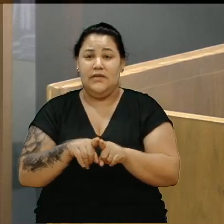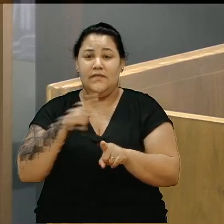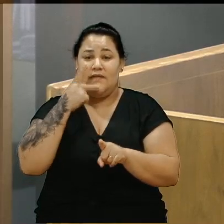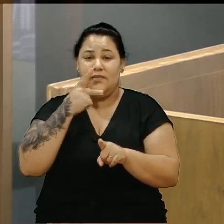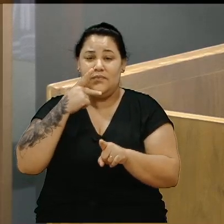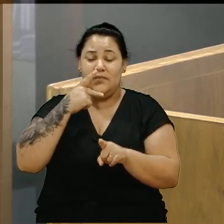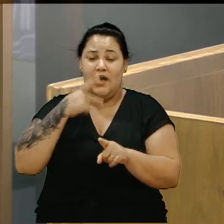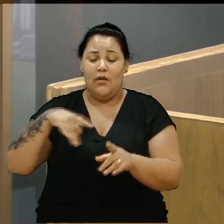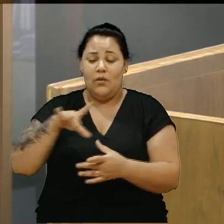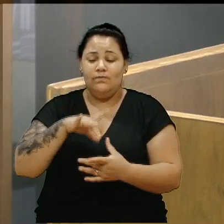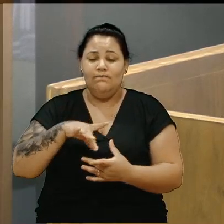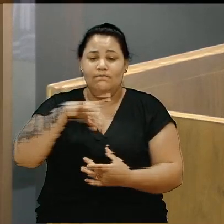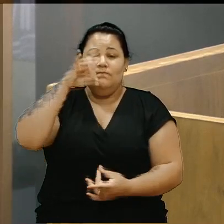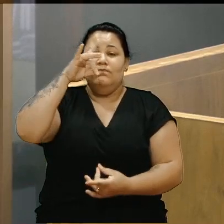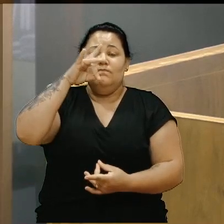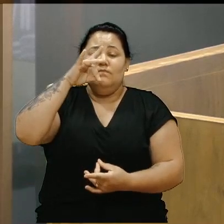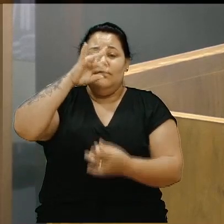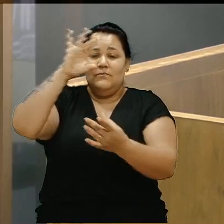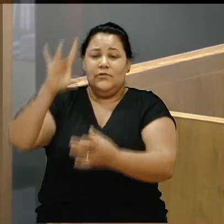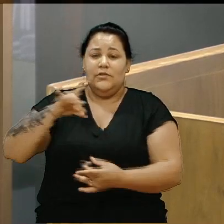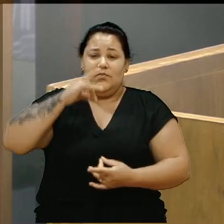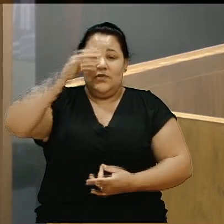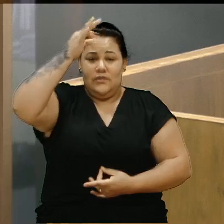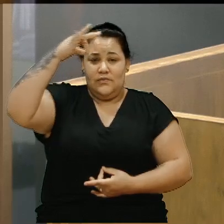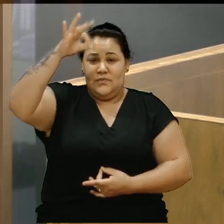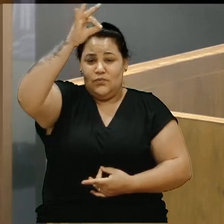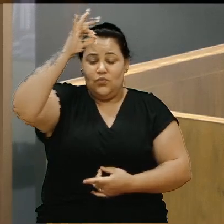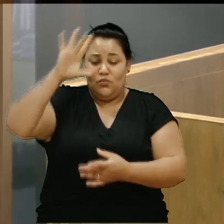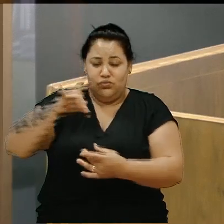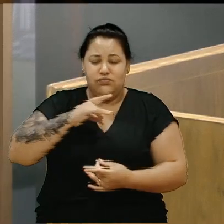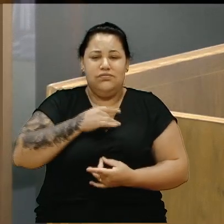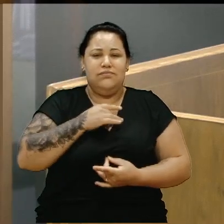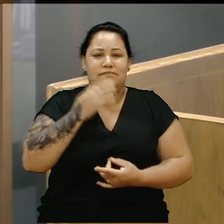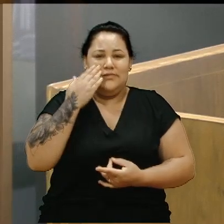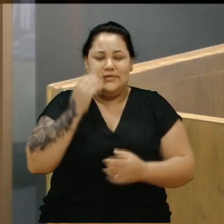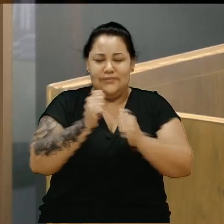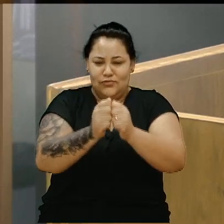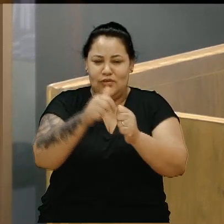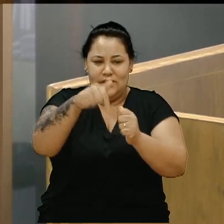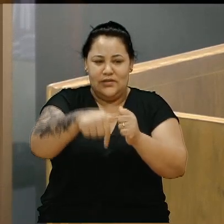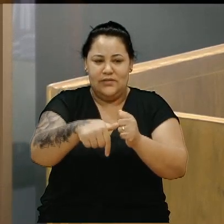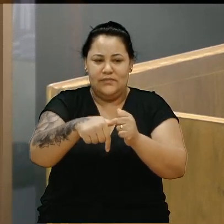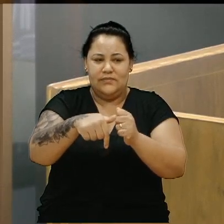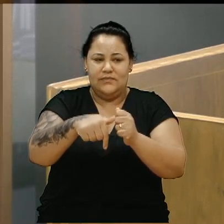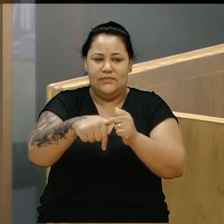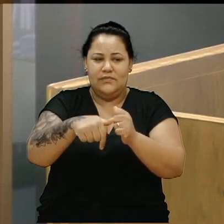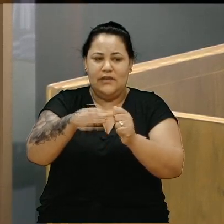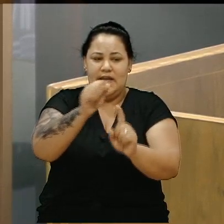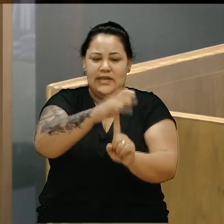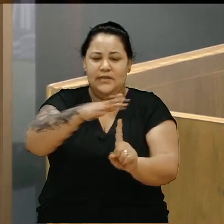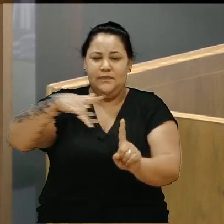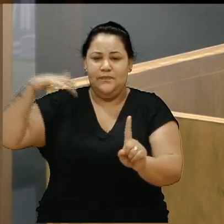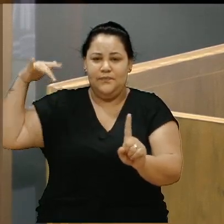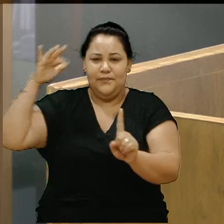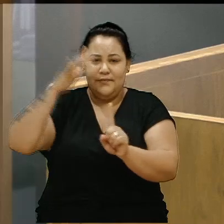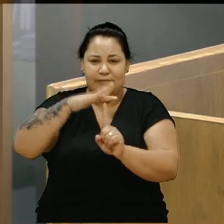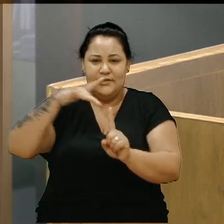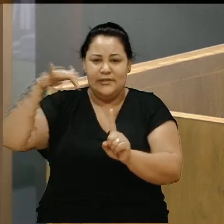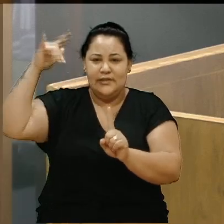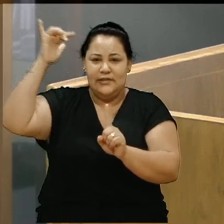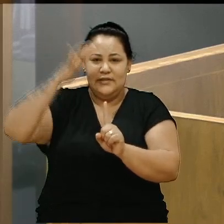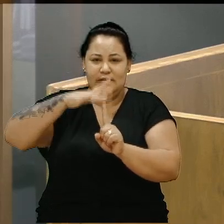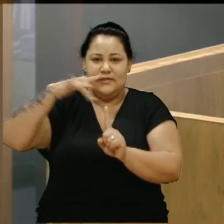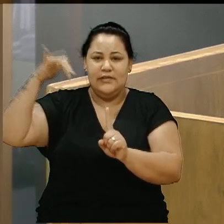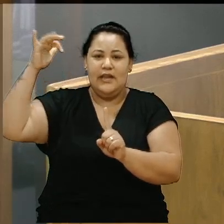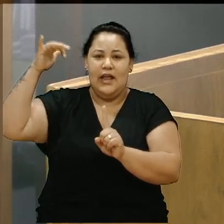junto, porque isso é de fundamental importância. Nós temos uma história para contar. Nós temos uma história, e